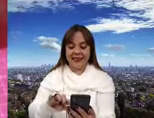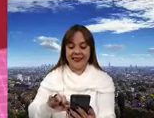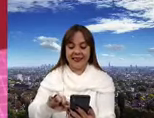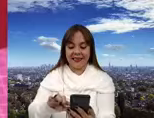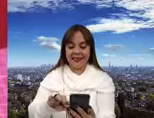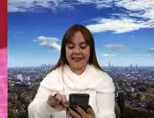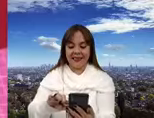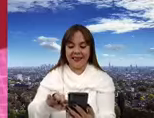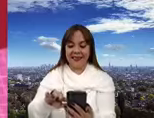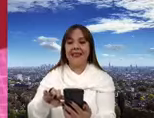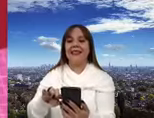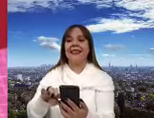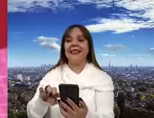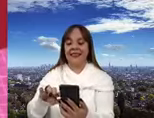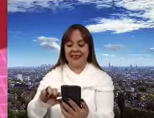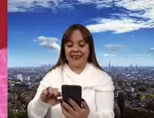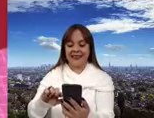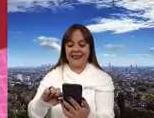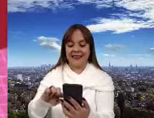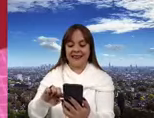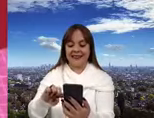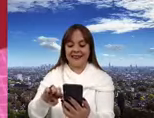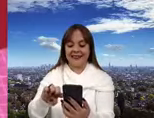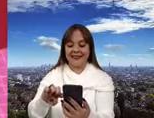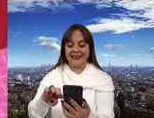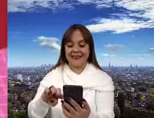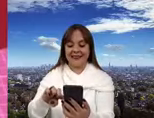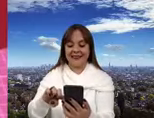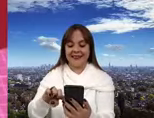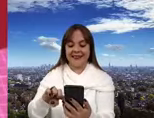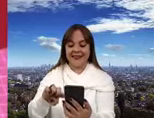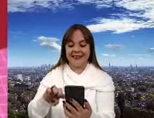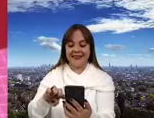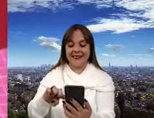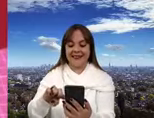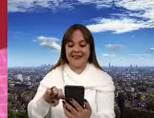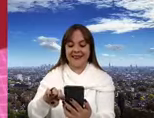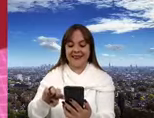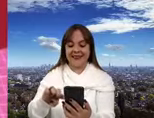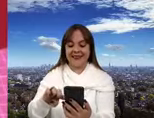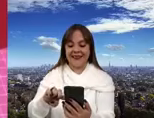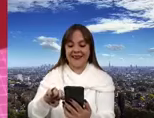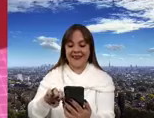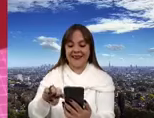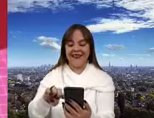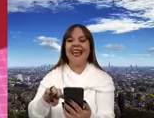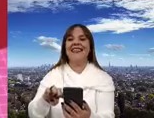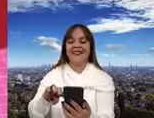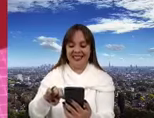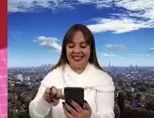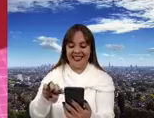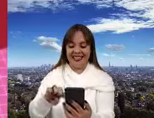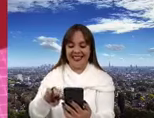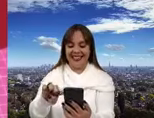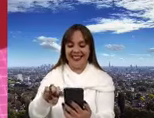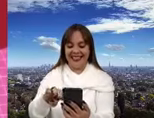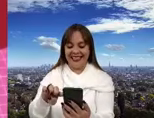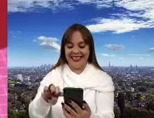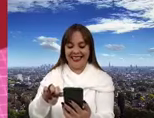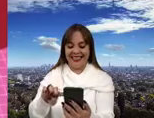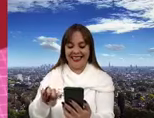Aí aqui é a cola de silicone líquida sem miséria também. E vai assim, ó. Vai